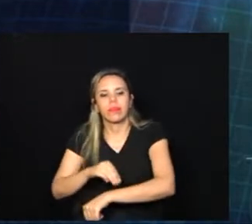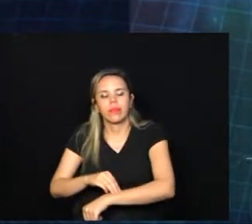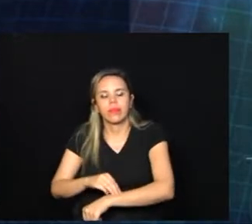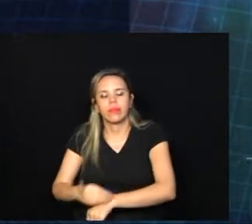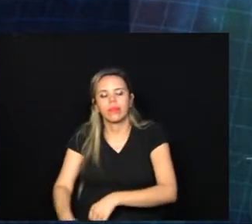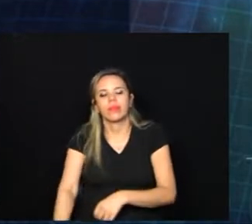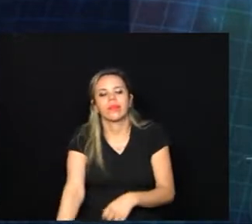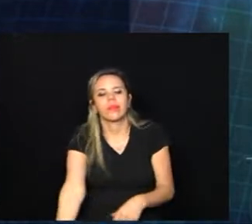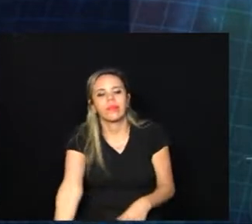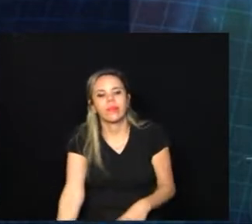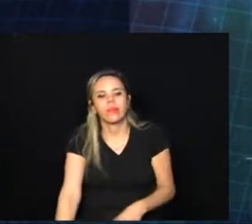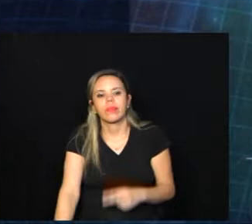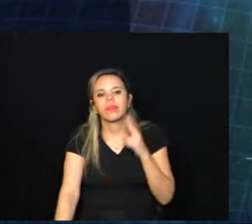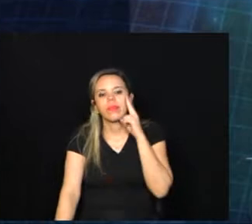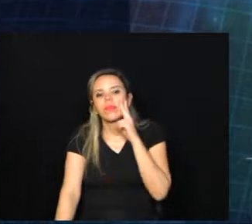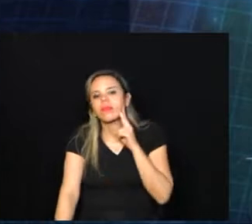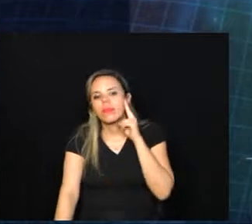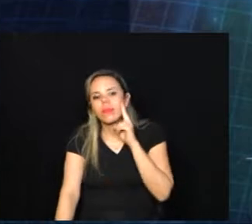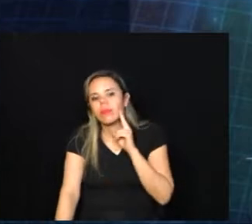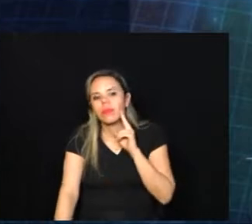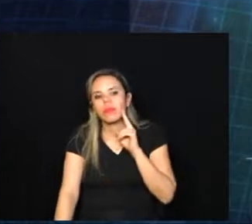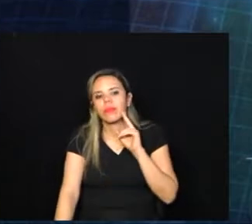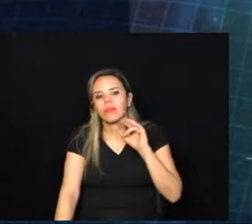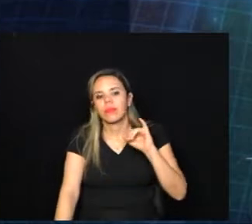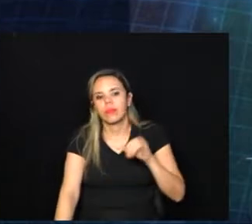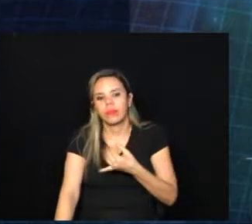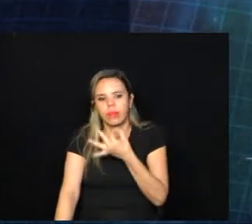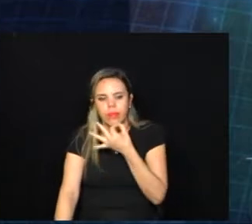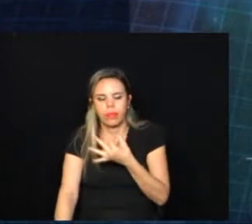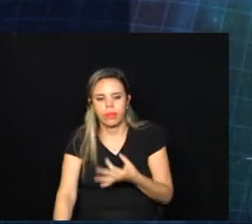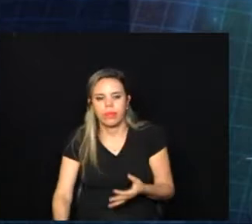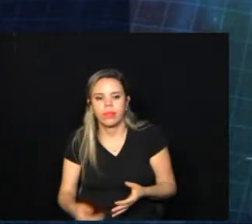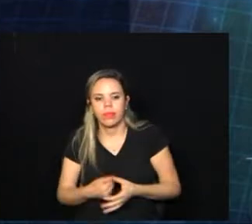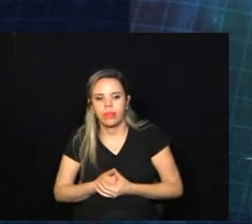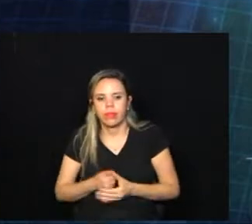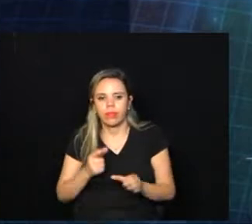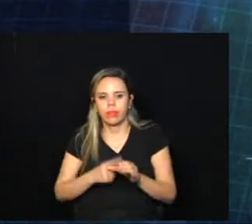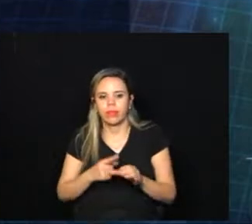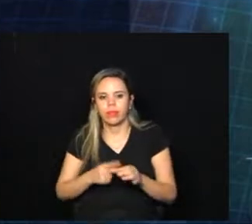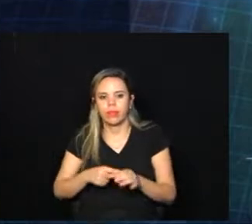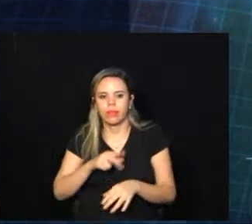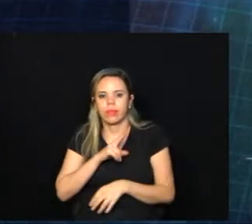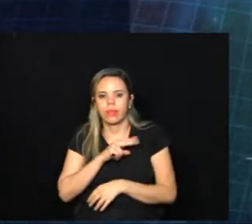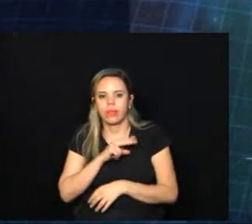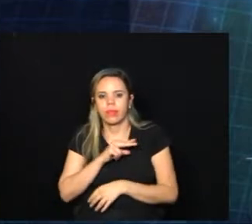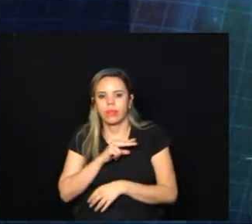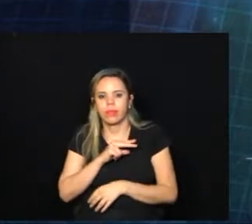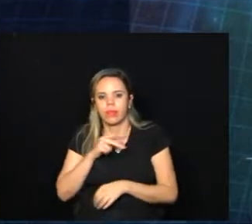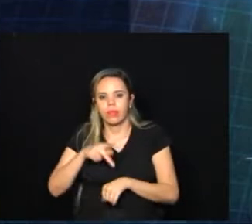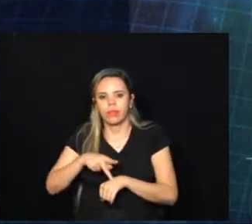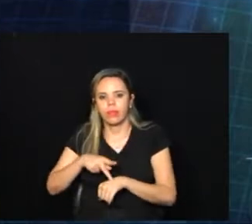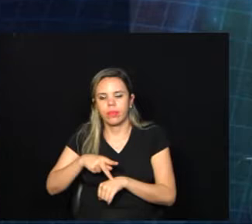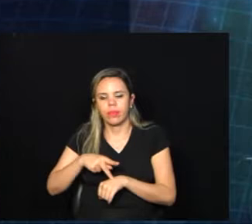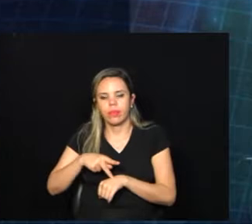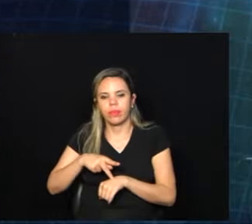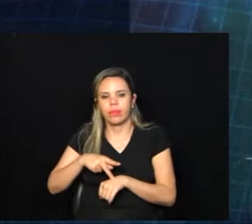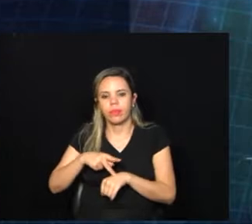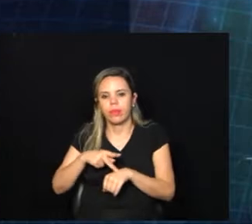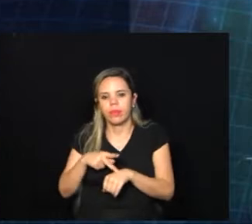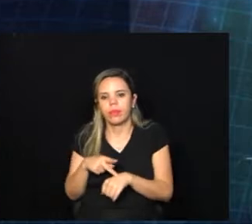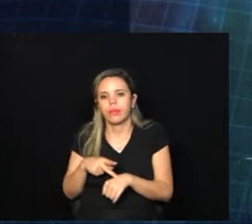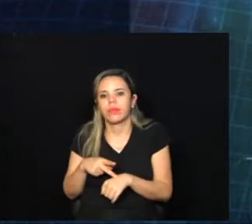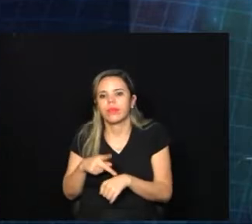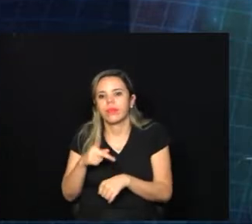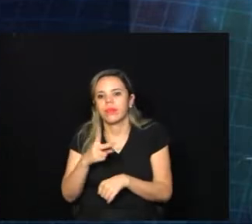Montemor com 213, Vinhedo com 208, Jaguariúna, Cosmópolis, Arthur Nogueira, Pedreira tem